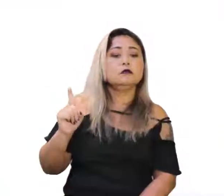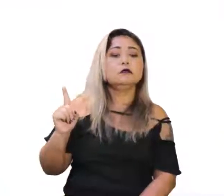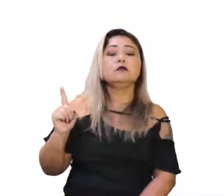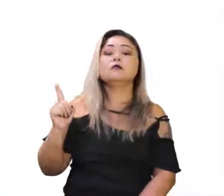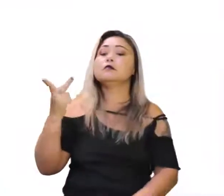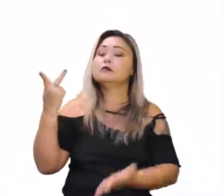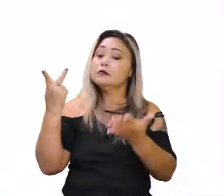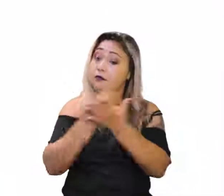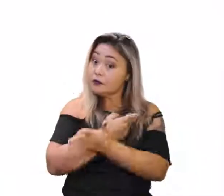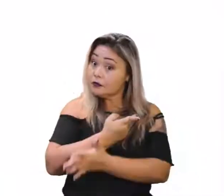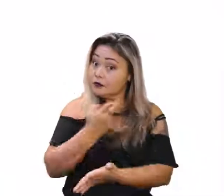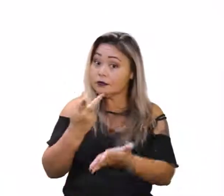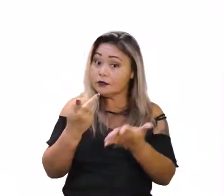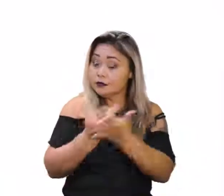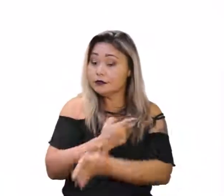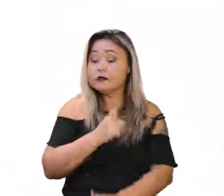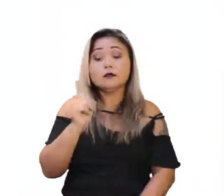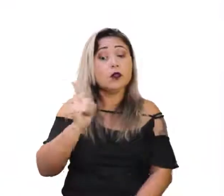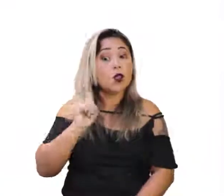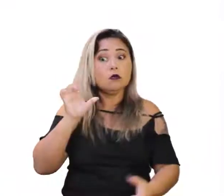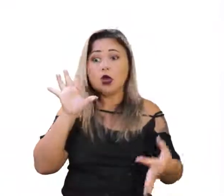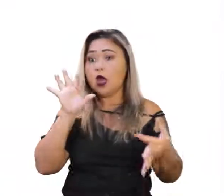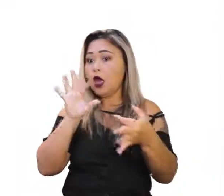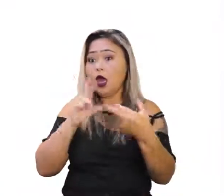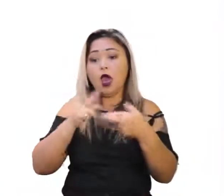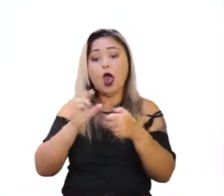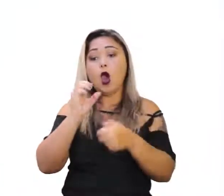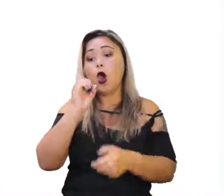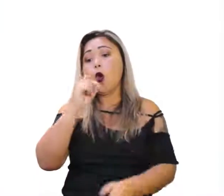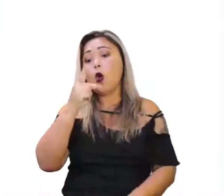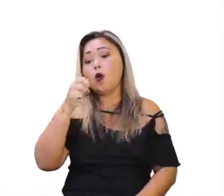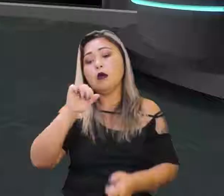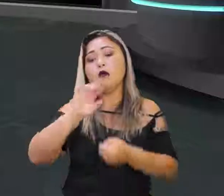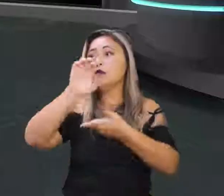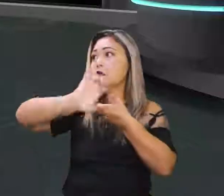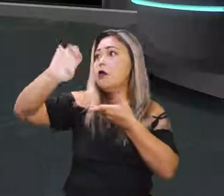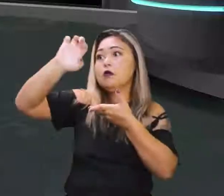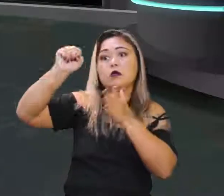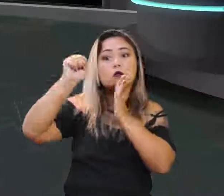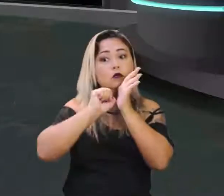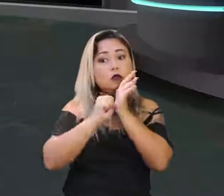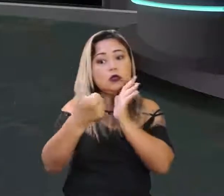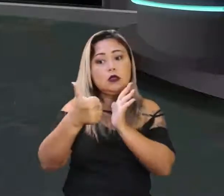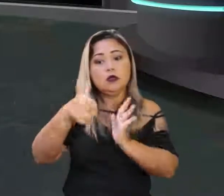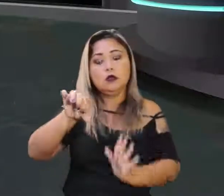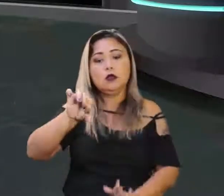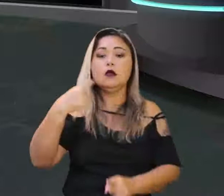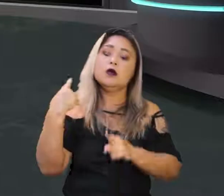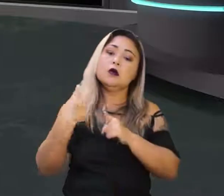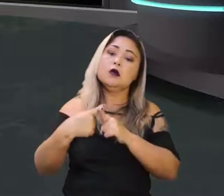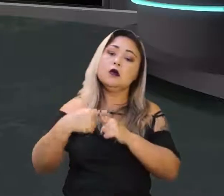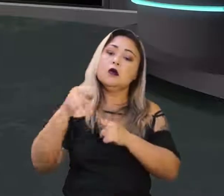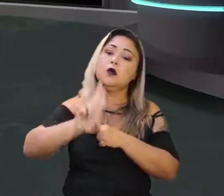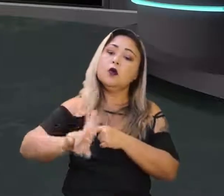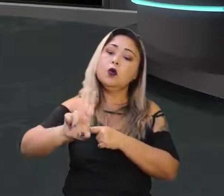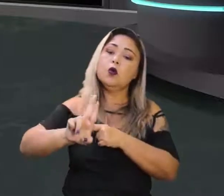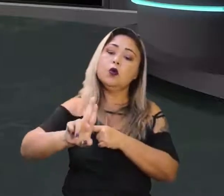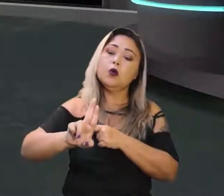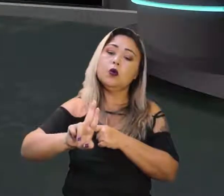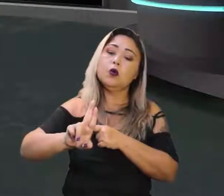Tchan. Falso, ou seja, não tem relação com a ópera europeia do século XIX, porque eles